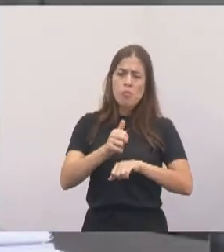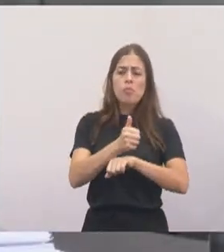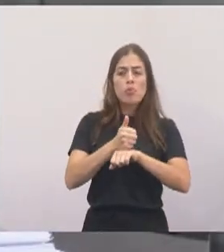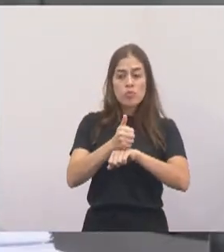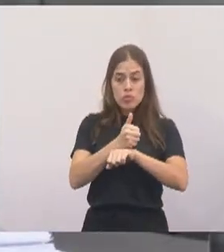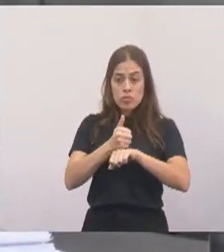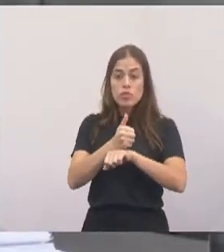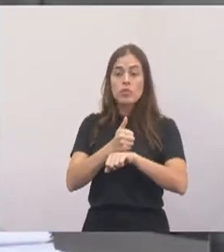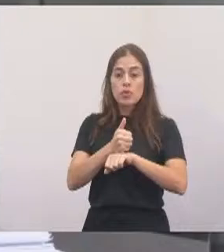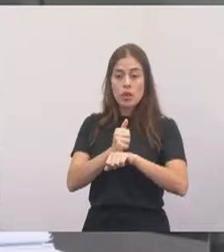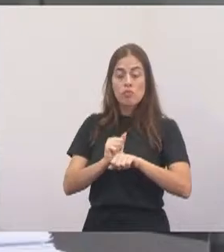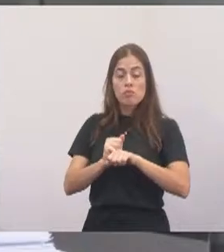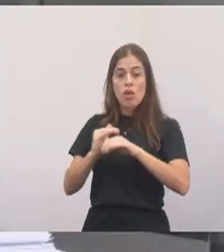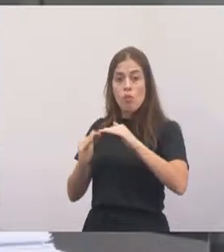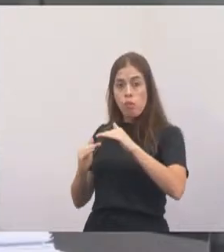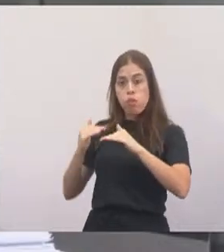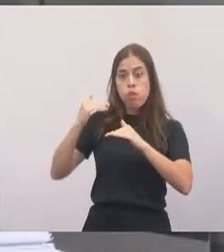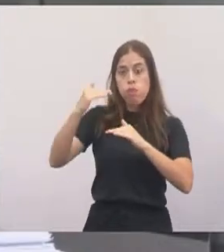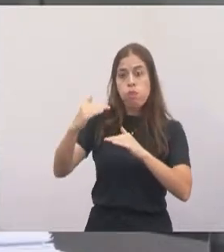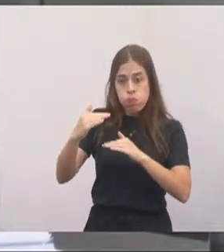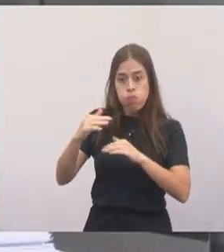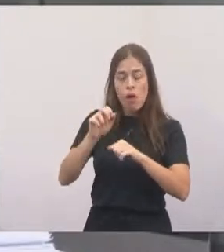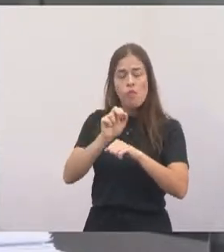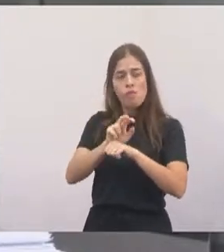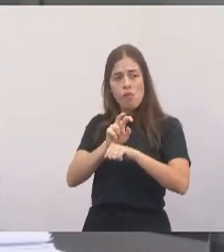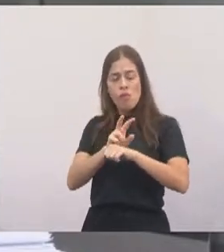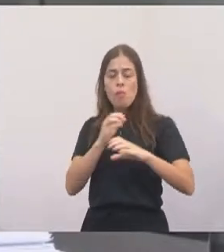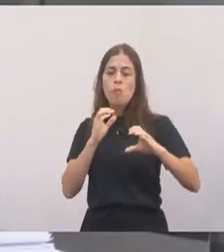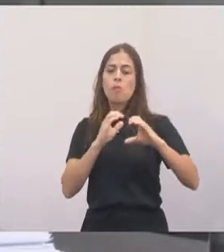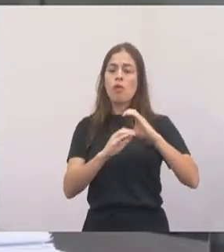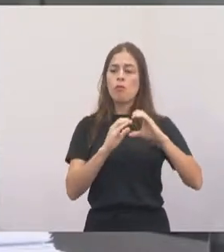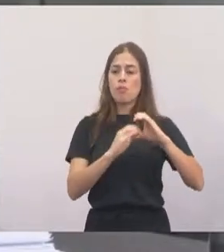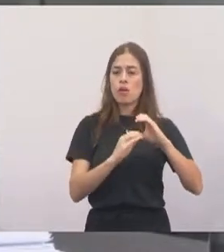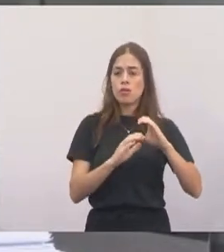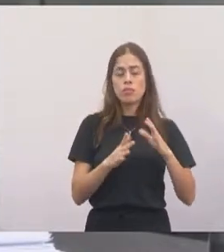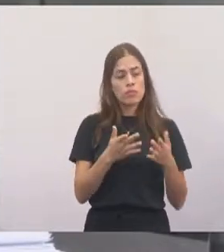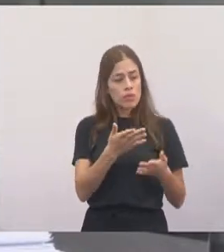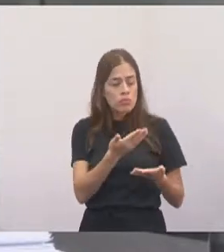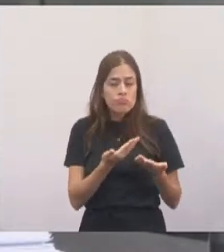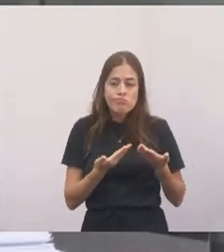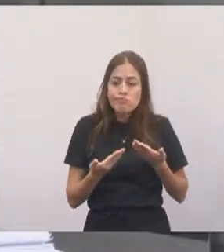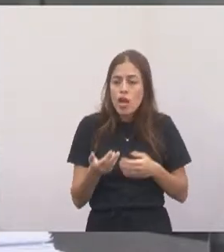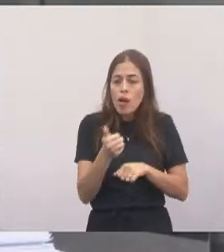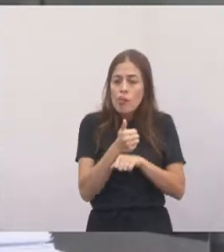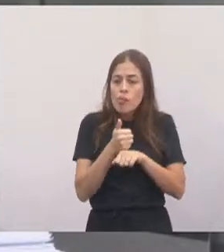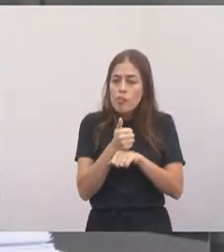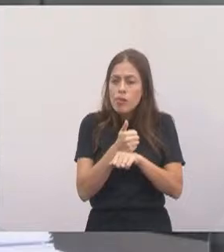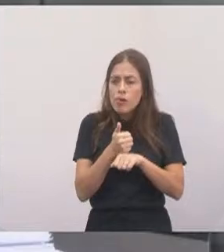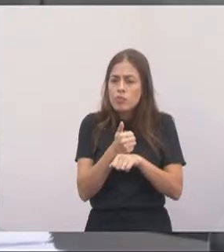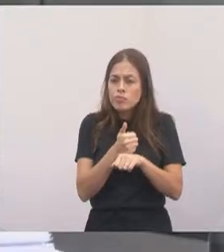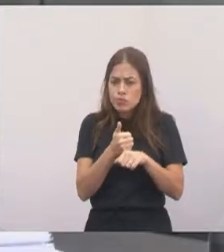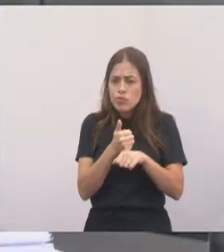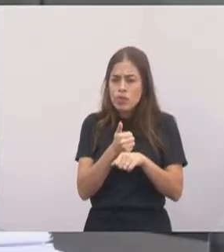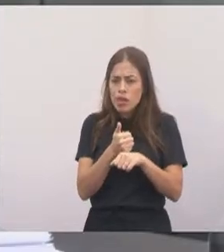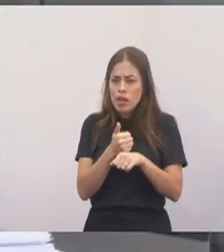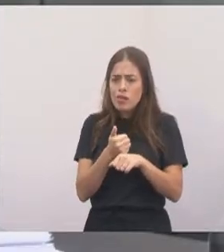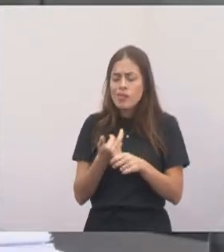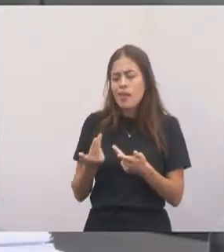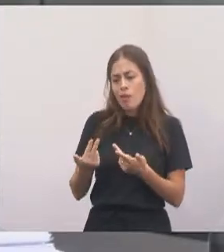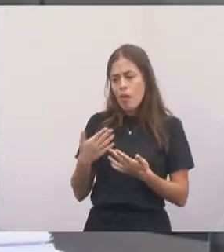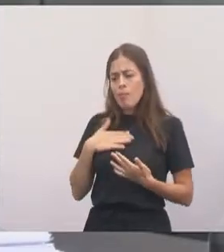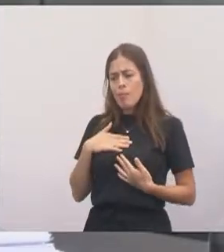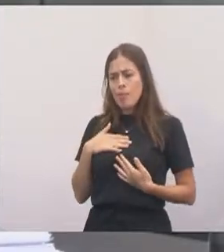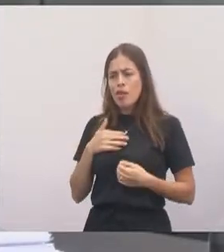para poderem alcançar essa vaga através do concurso público. Então, como são profissionais da profissão a qual pertenço, eu quero